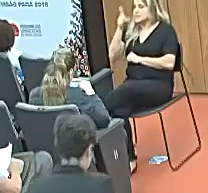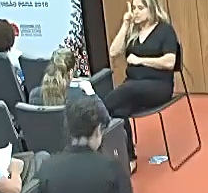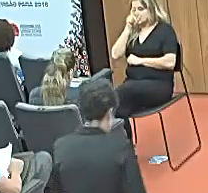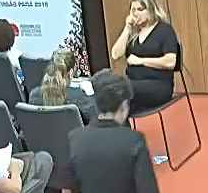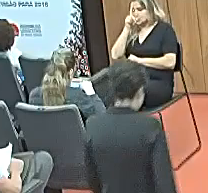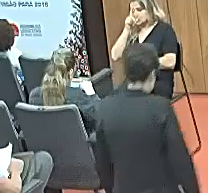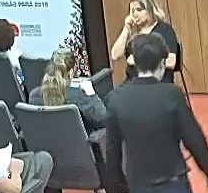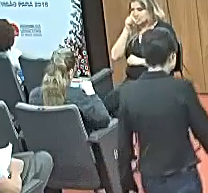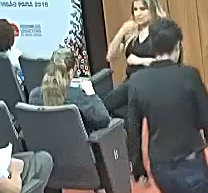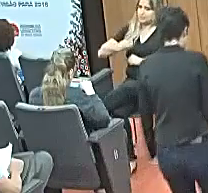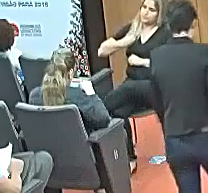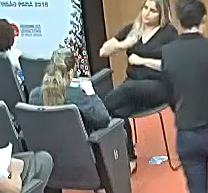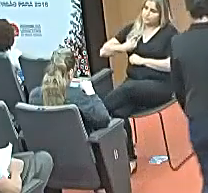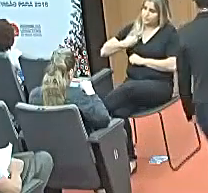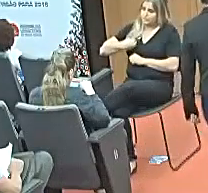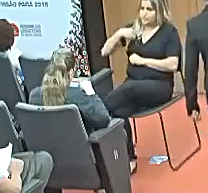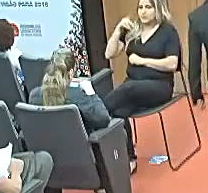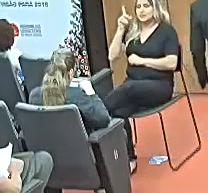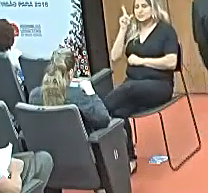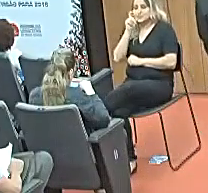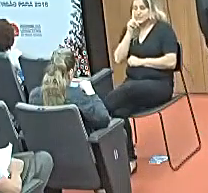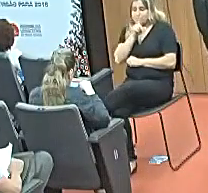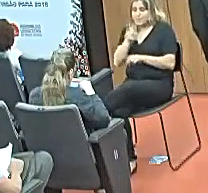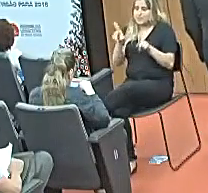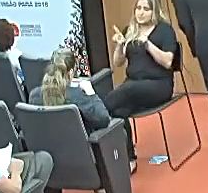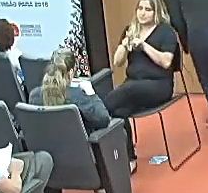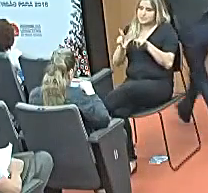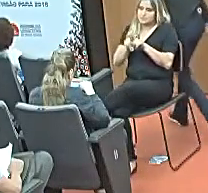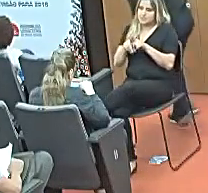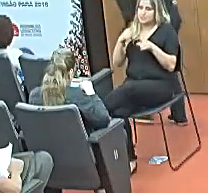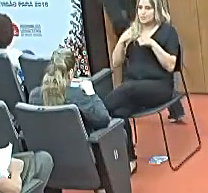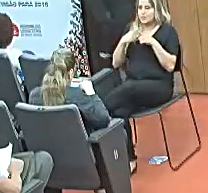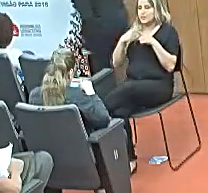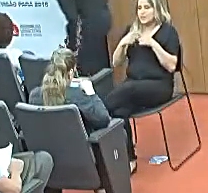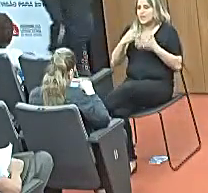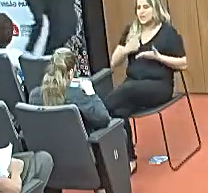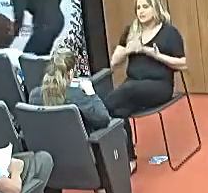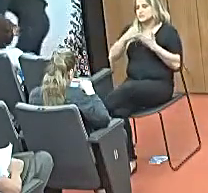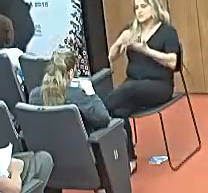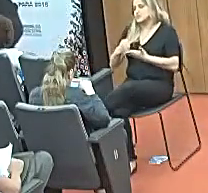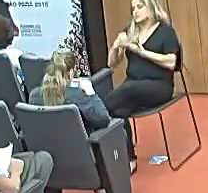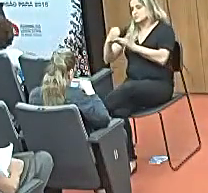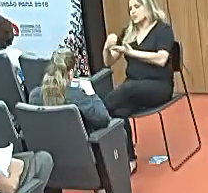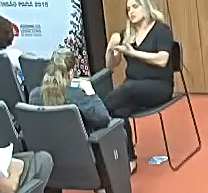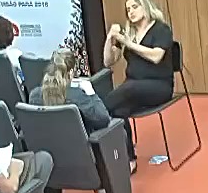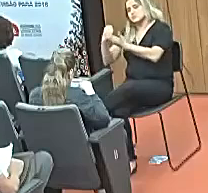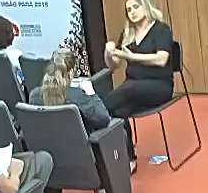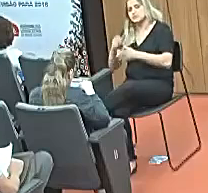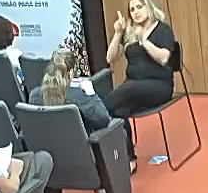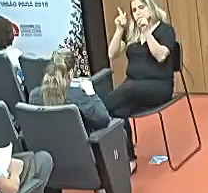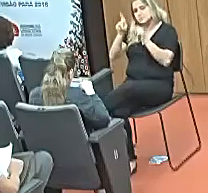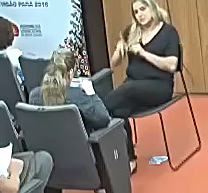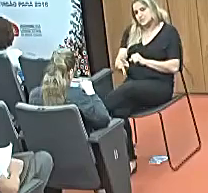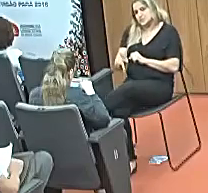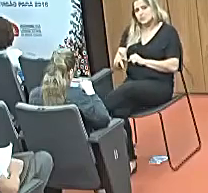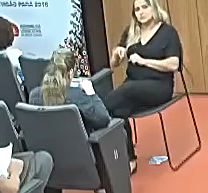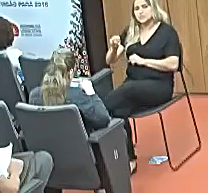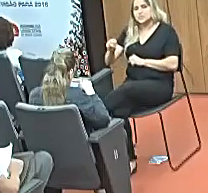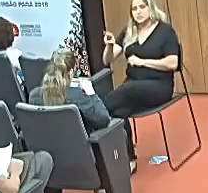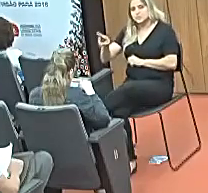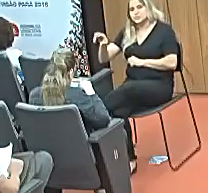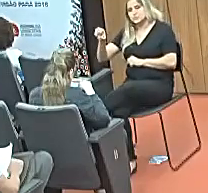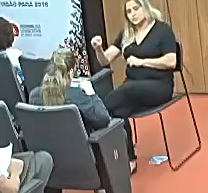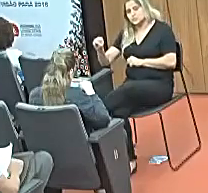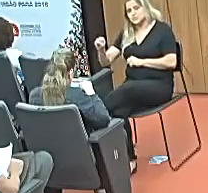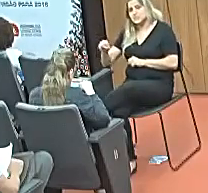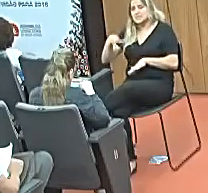grive vive uma delicada situação pois eles prestam serviços atendem os usuários do sistema único de saúde e